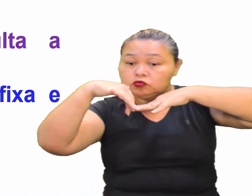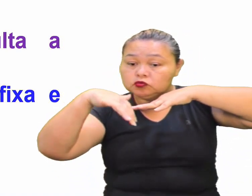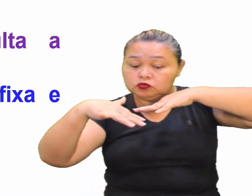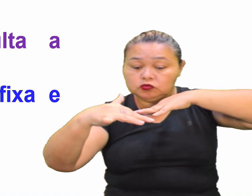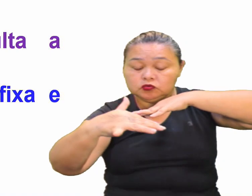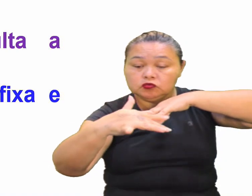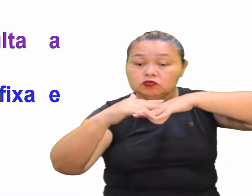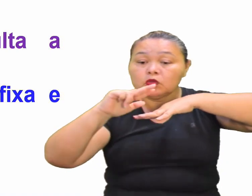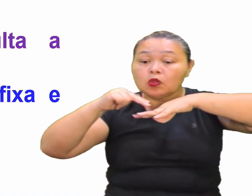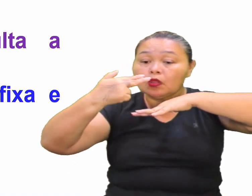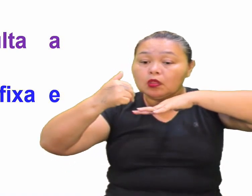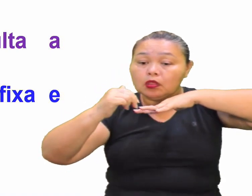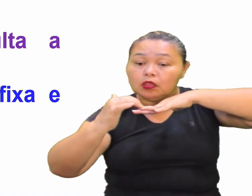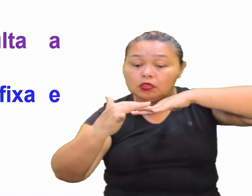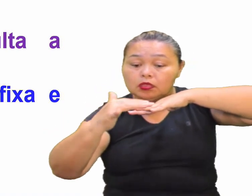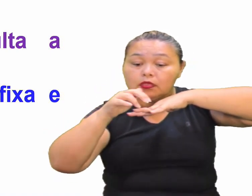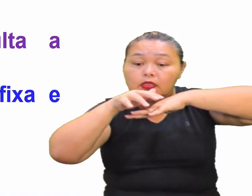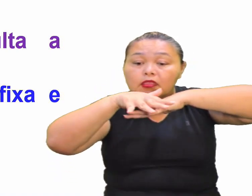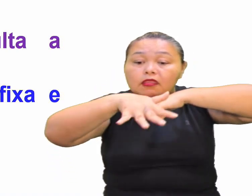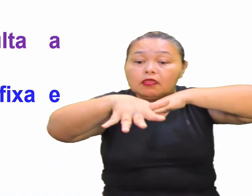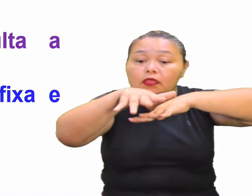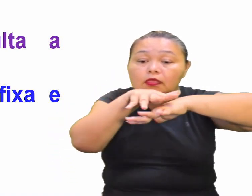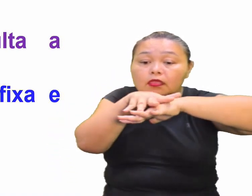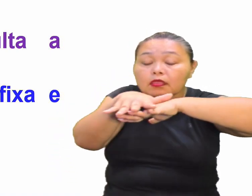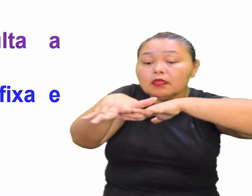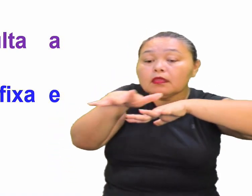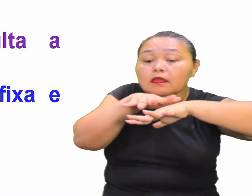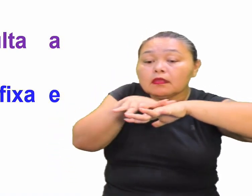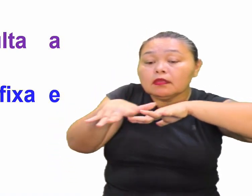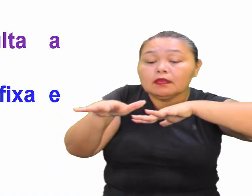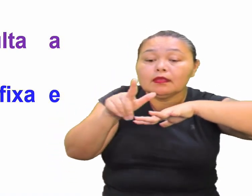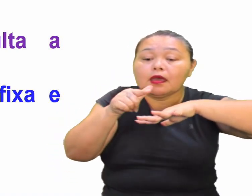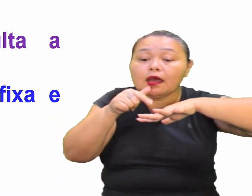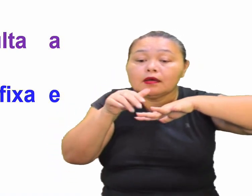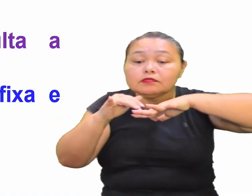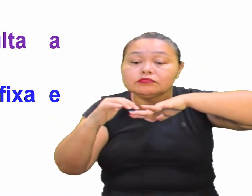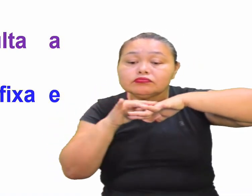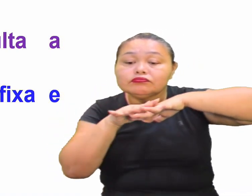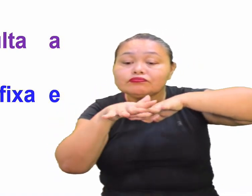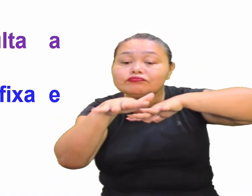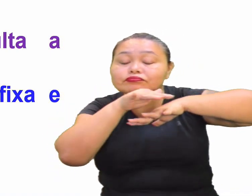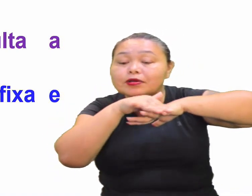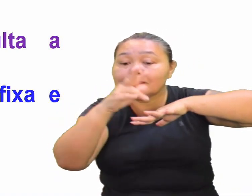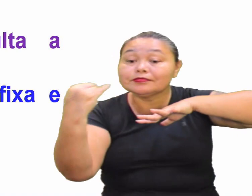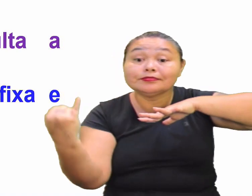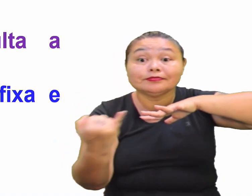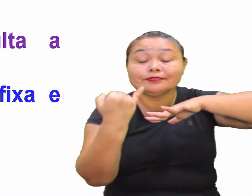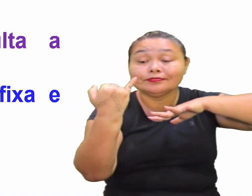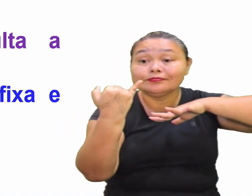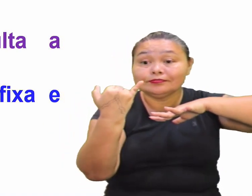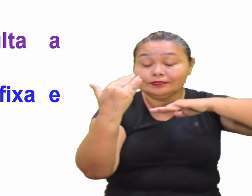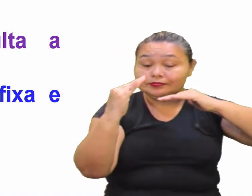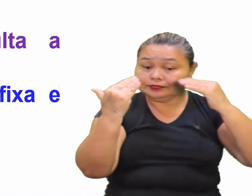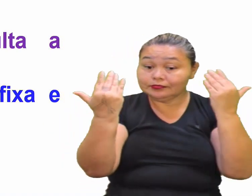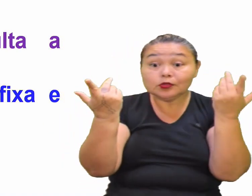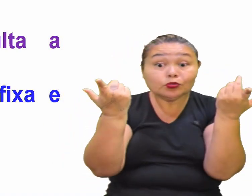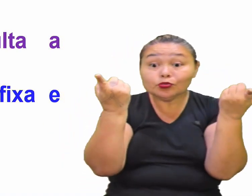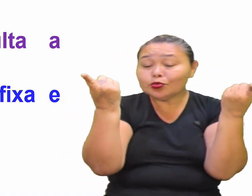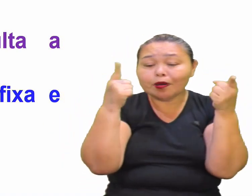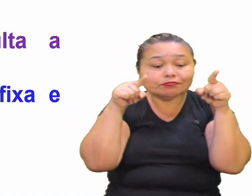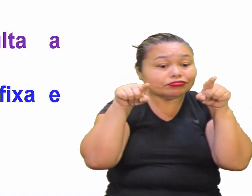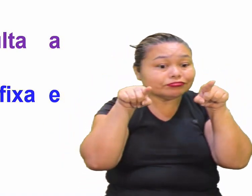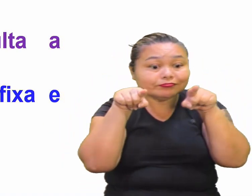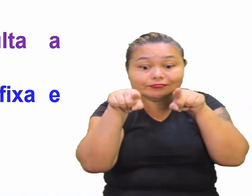disposição desses nutrientes, a dispersão, né? Justamente. Então, olha a importância, né? Tudo é um paralelo, né, professora? É, tudo